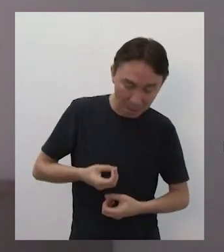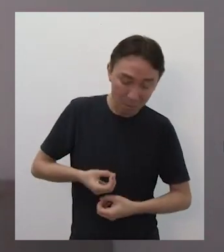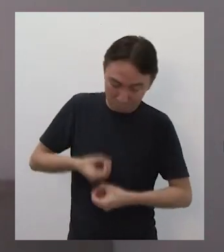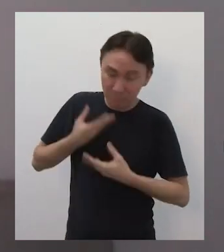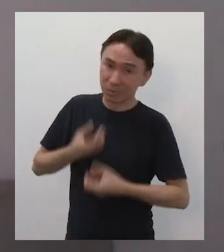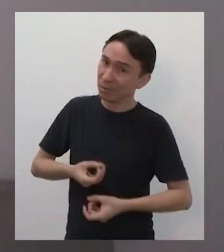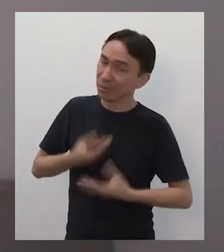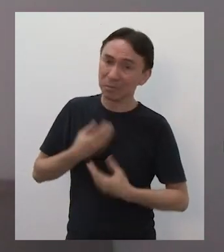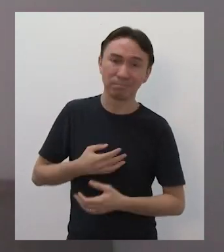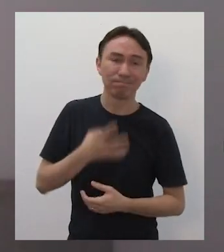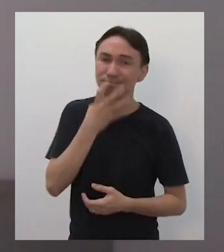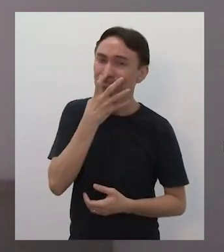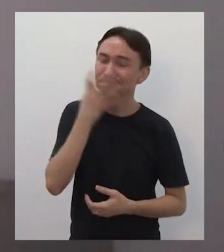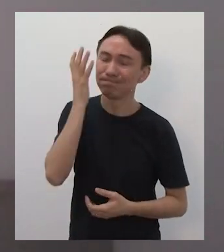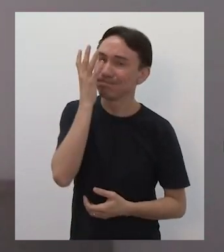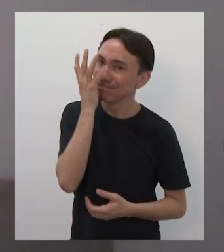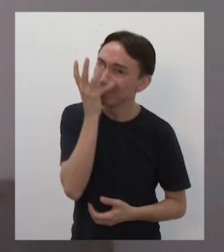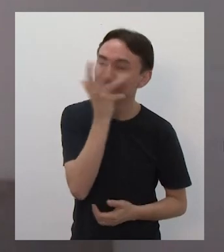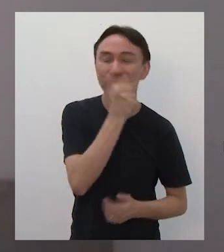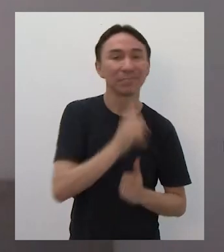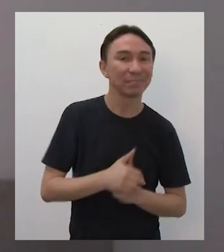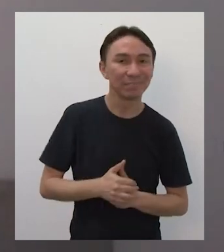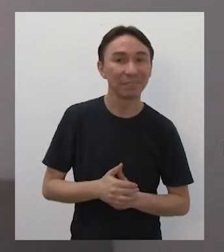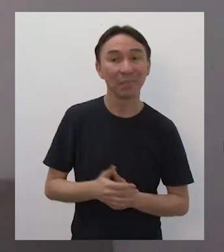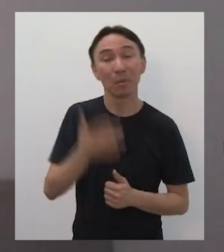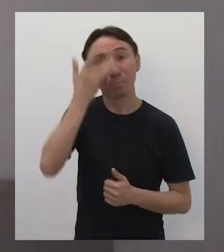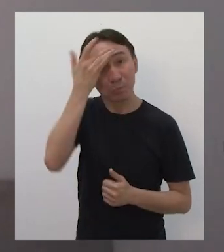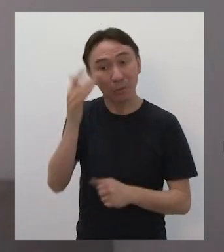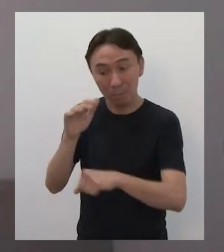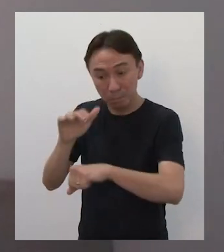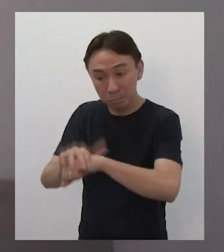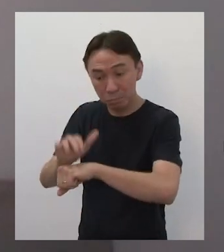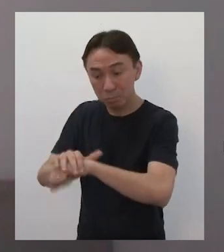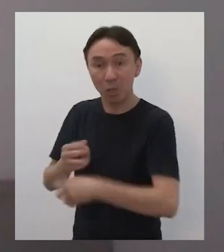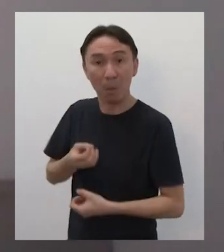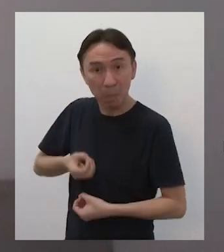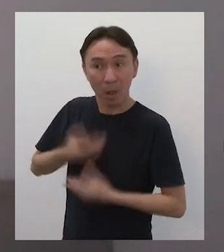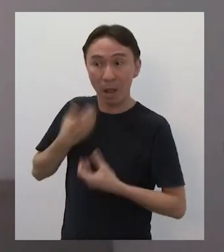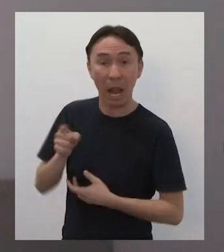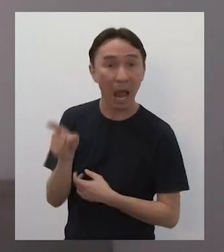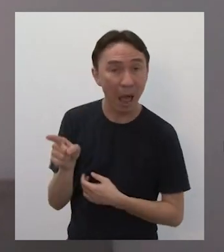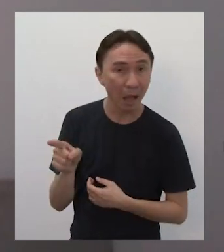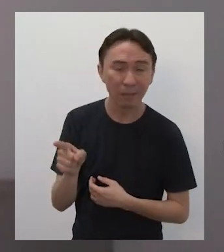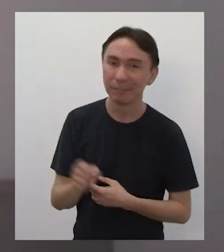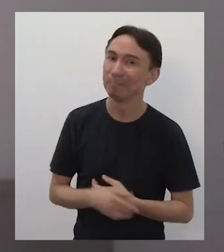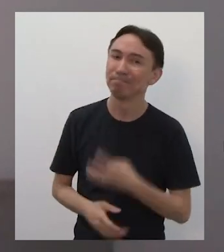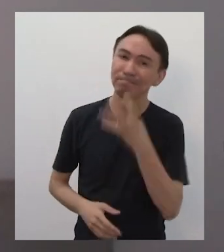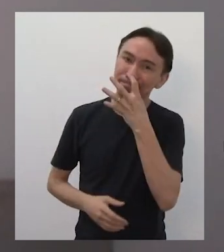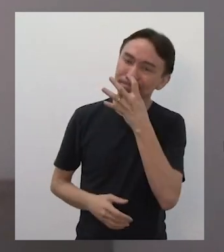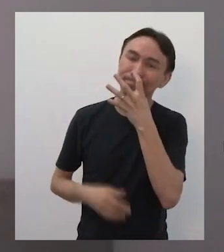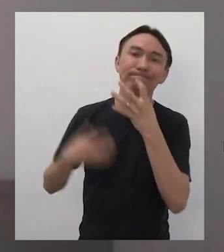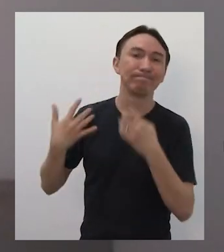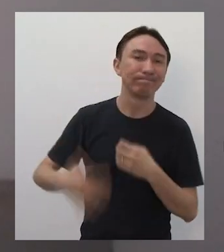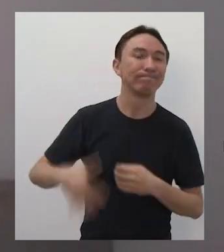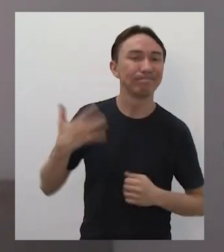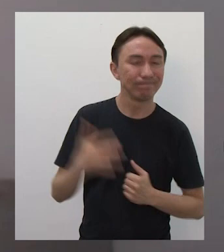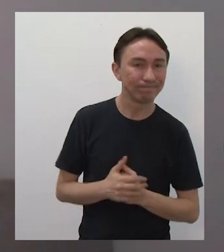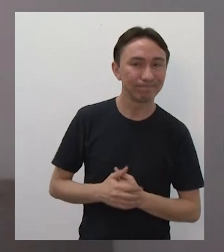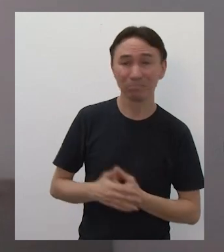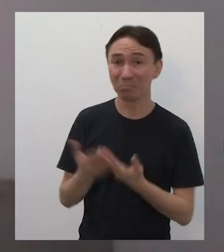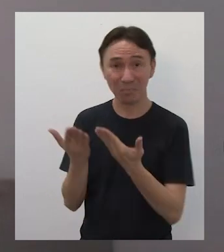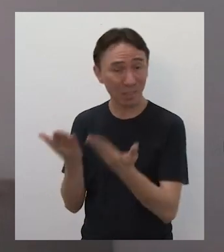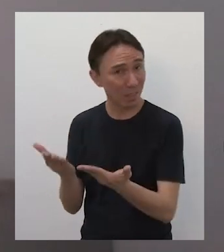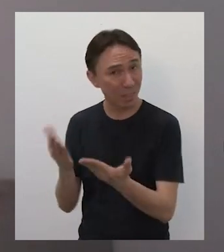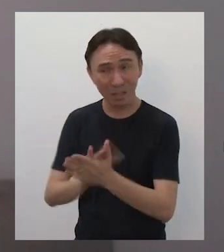e quem produz, então, eu acho incrível. Você realmente é muito aberto ao novo, né?